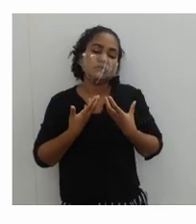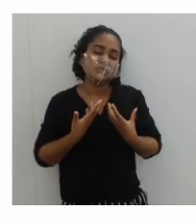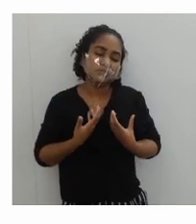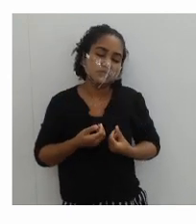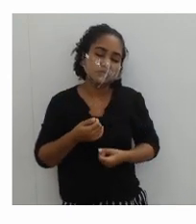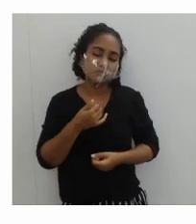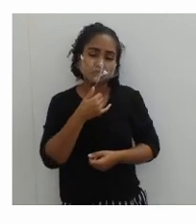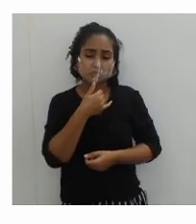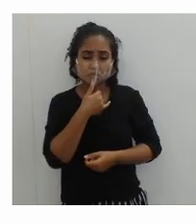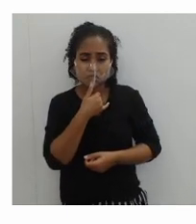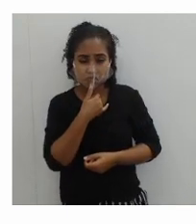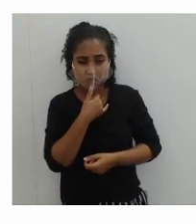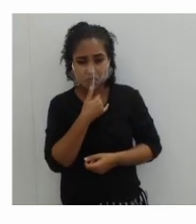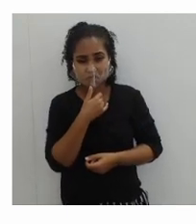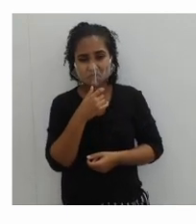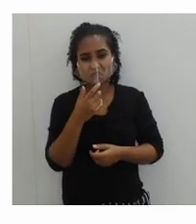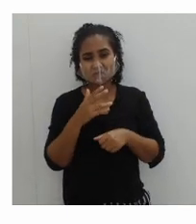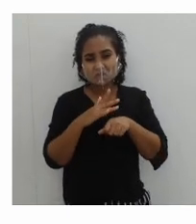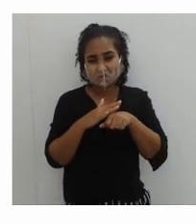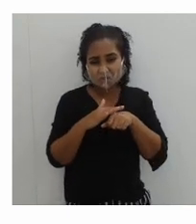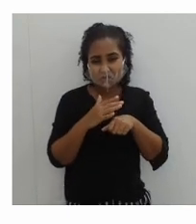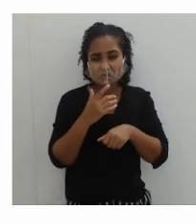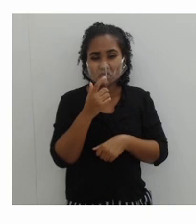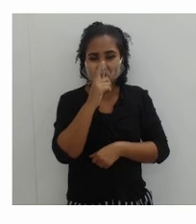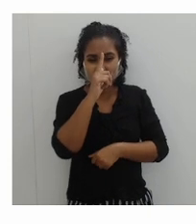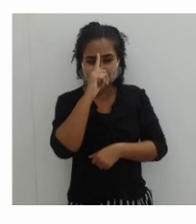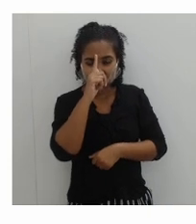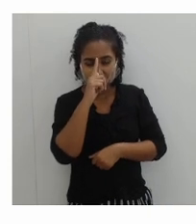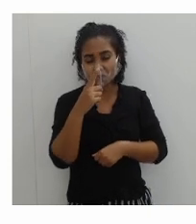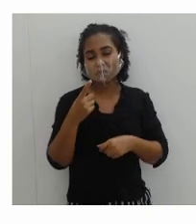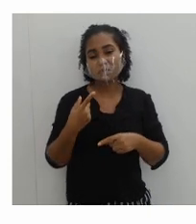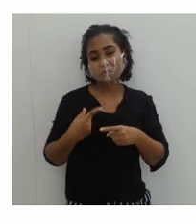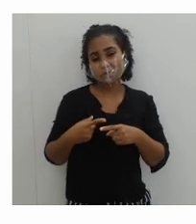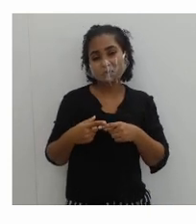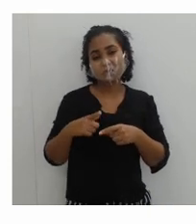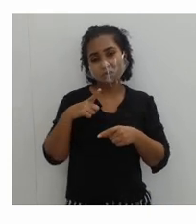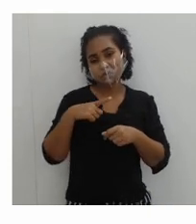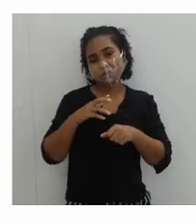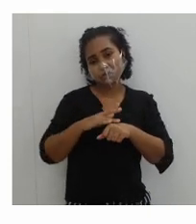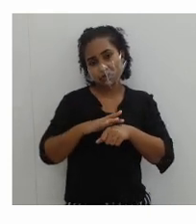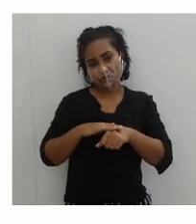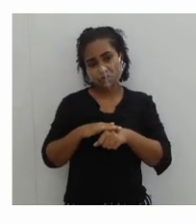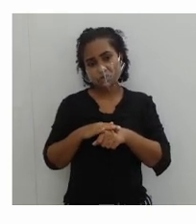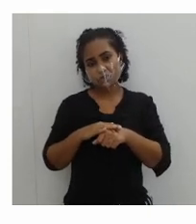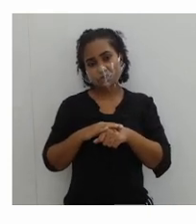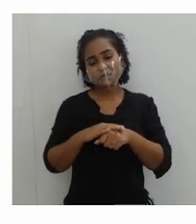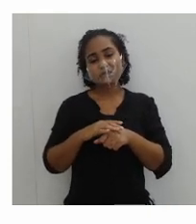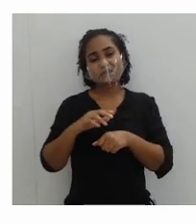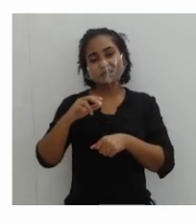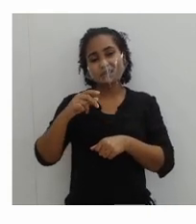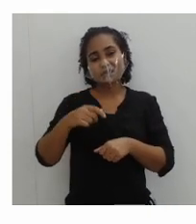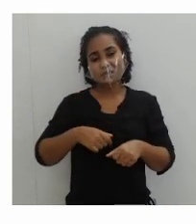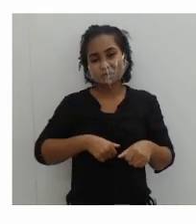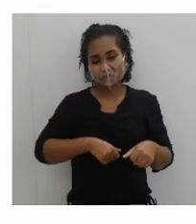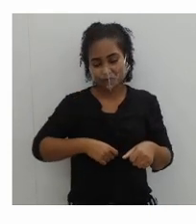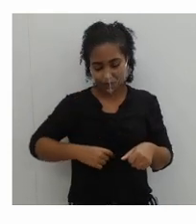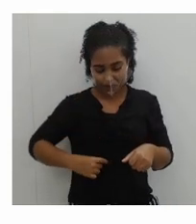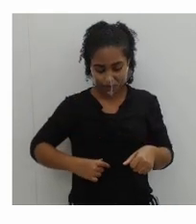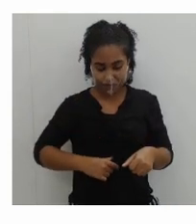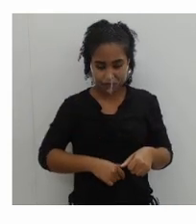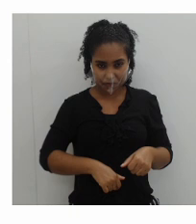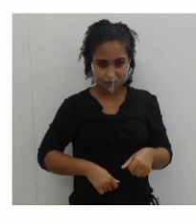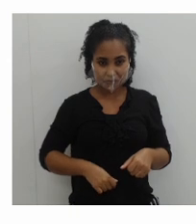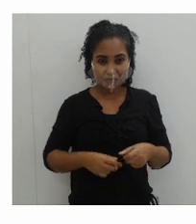triste, cabisbaixo, amarelo, em virtude dessa doença que ele tinha, ancilostomíase. Aí do lado tem a foto